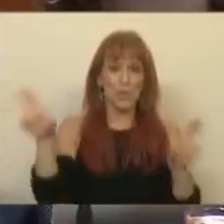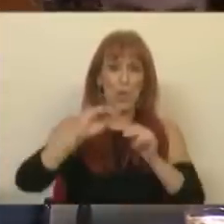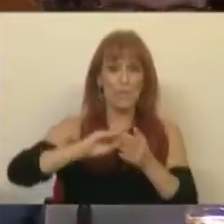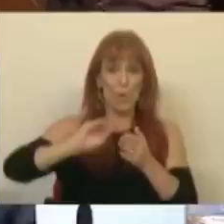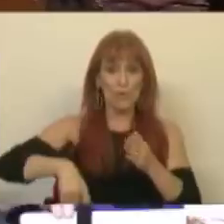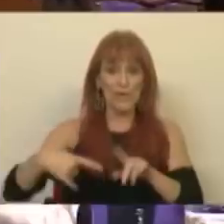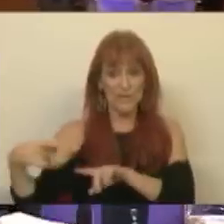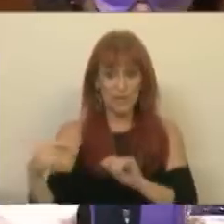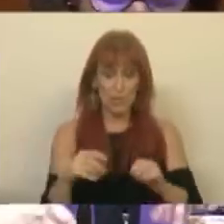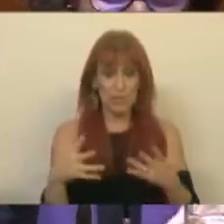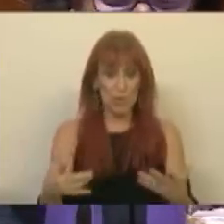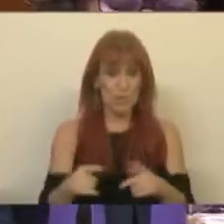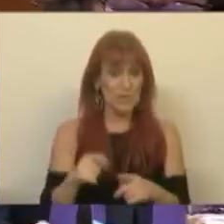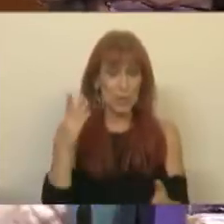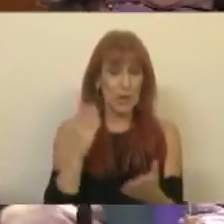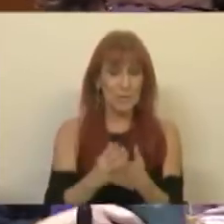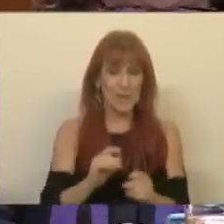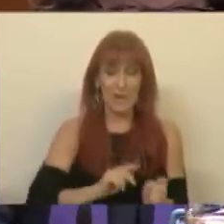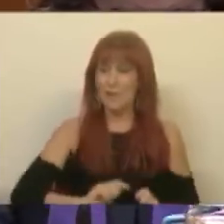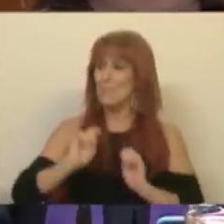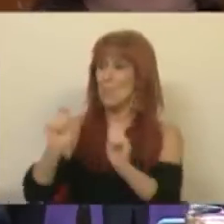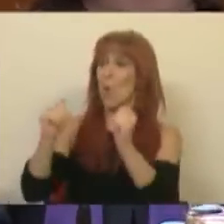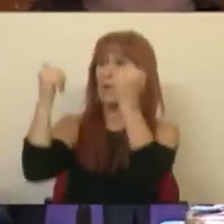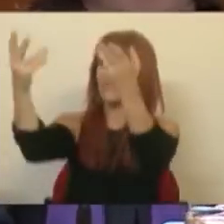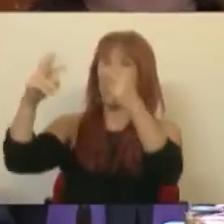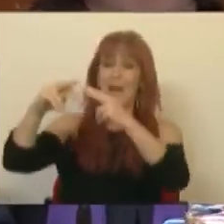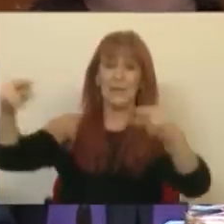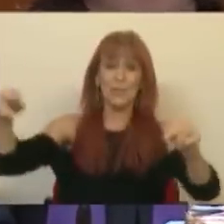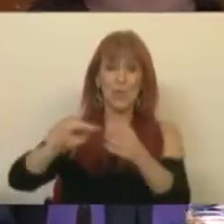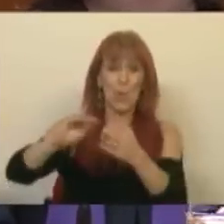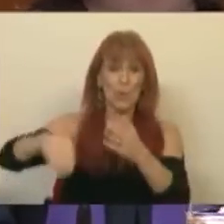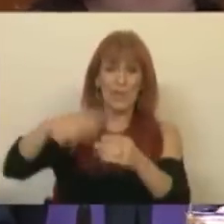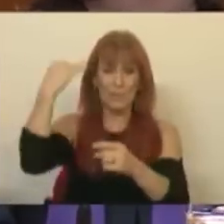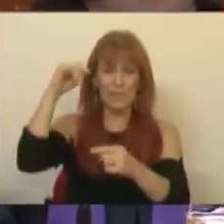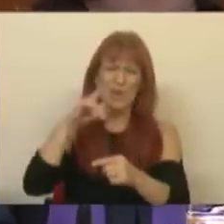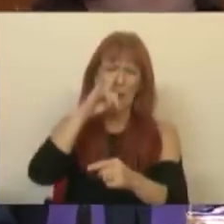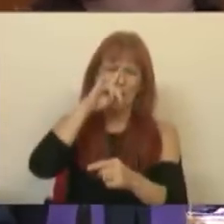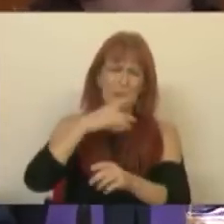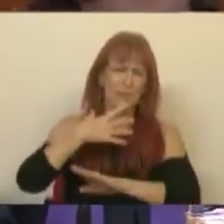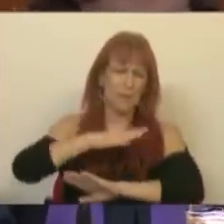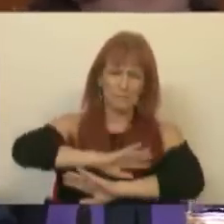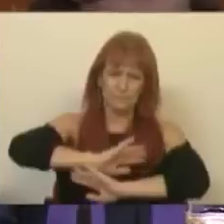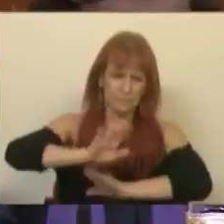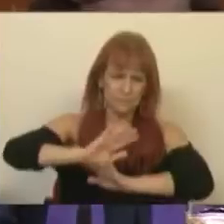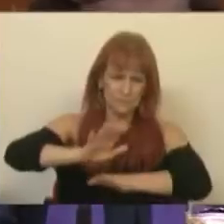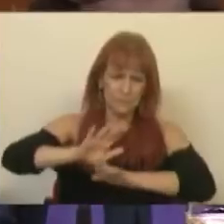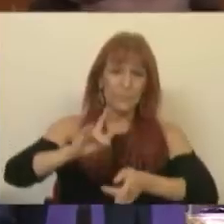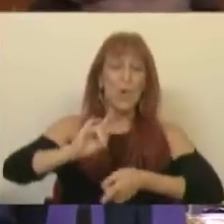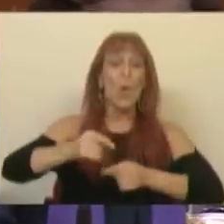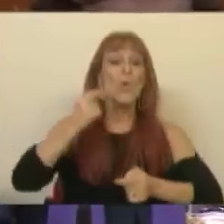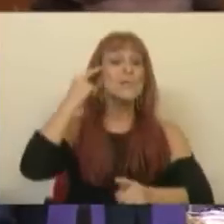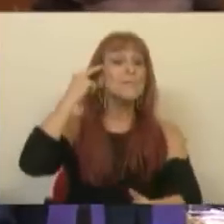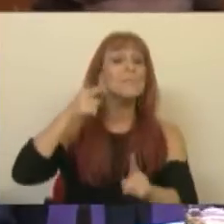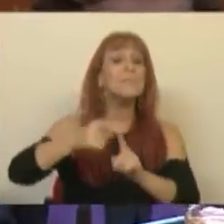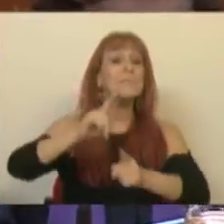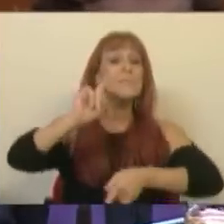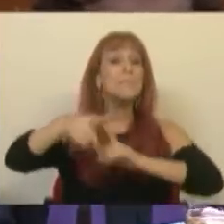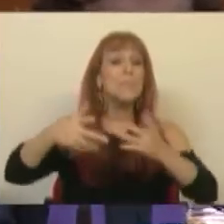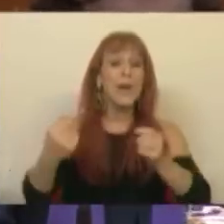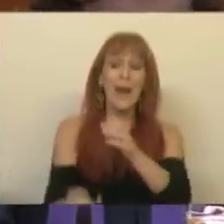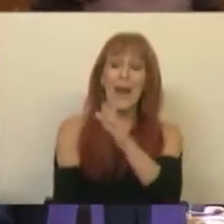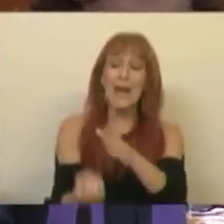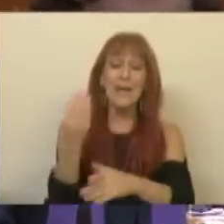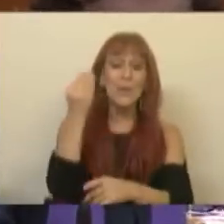está em discussão num Visa transferir para os municípios do Poder contratar professores é uma mentira absoluta aquilo que Visa é